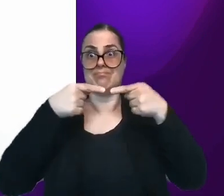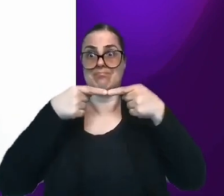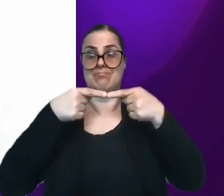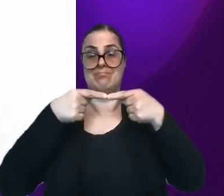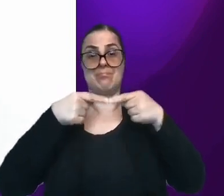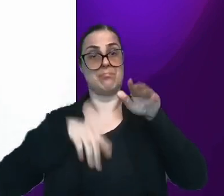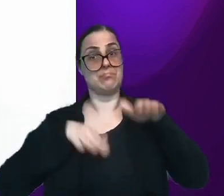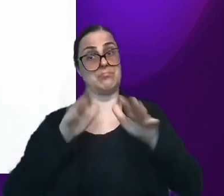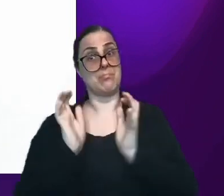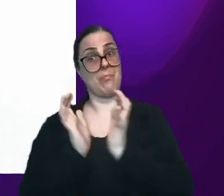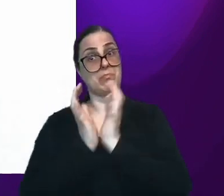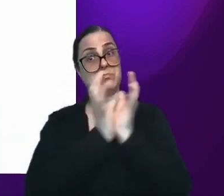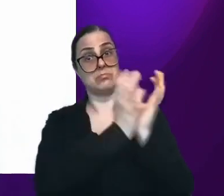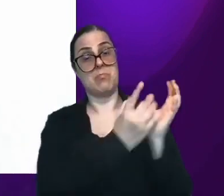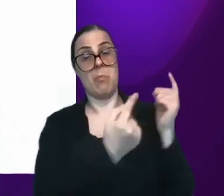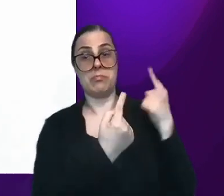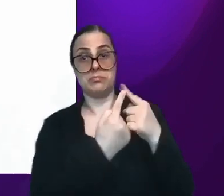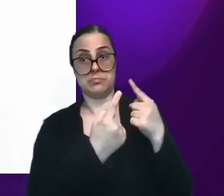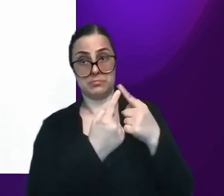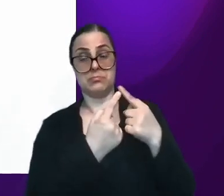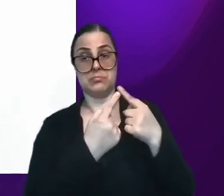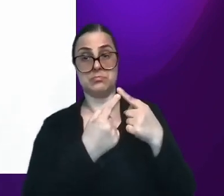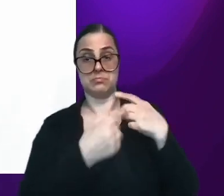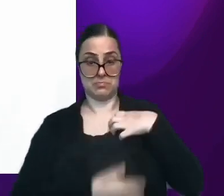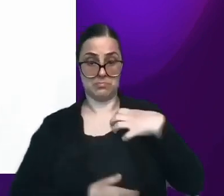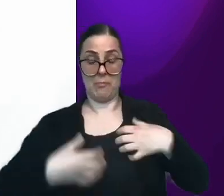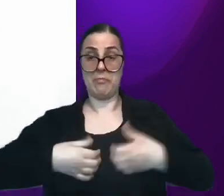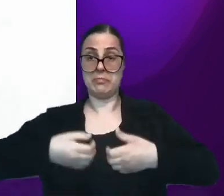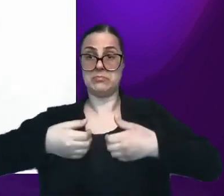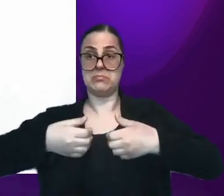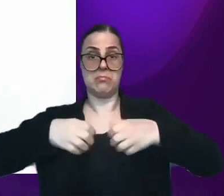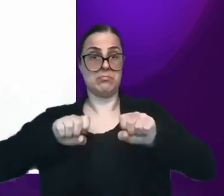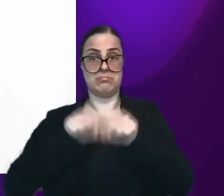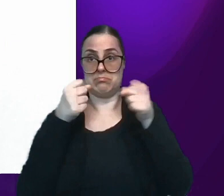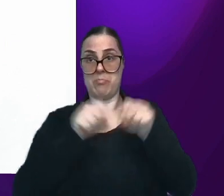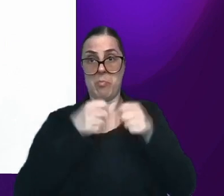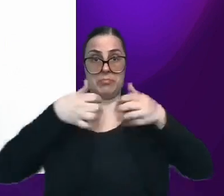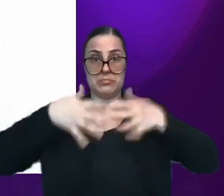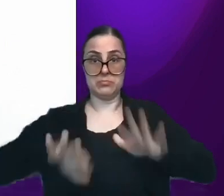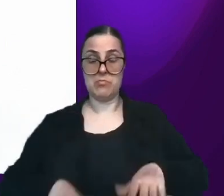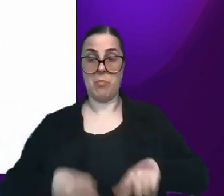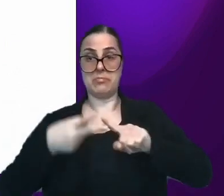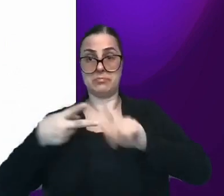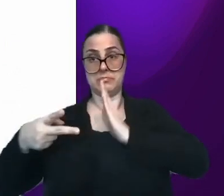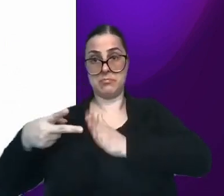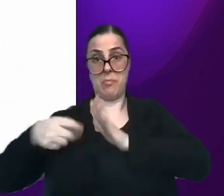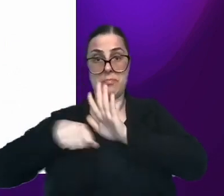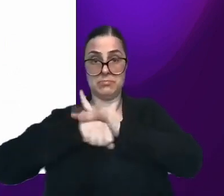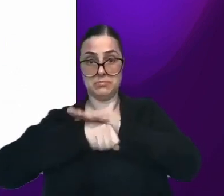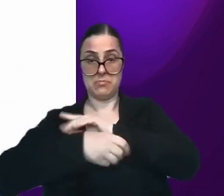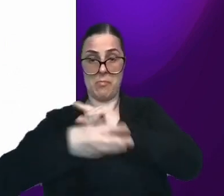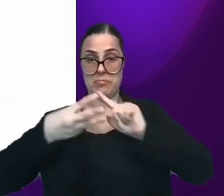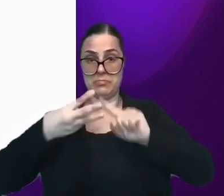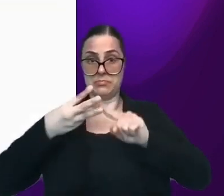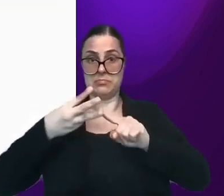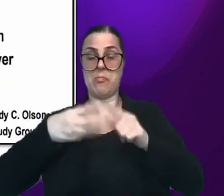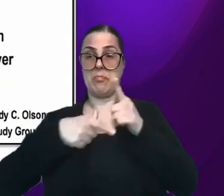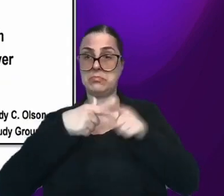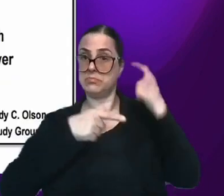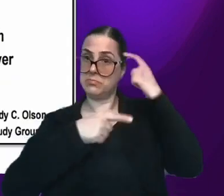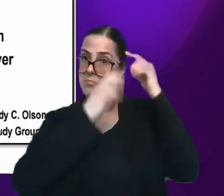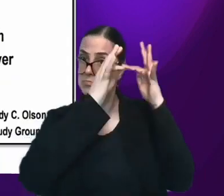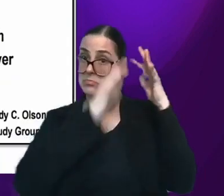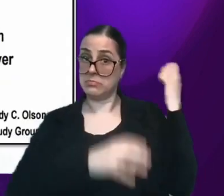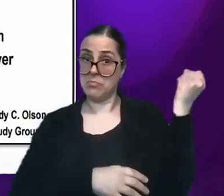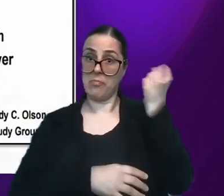de pacientes, como pacientes sépticos, pacientes cardiopatas, pacientes neurocríticos, pacientes hepatopatas.